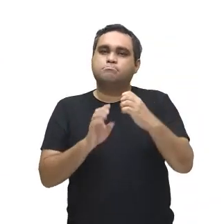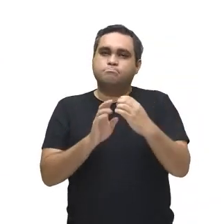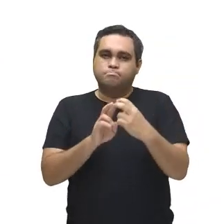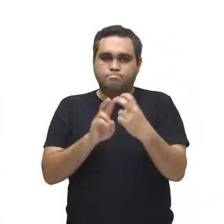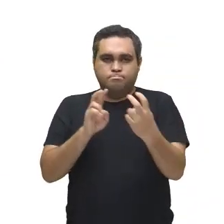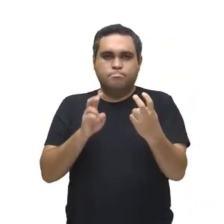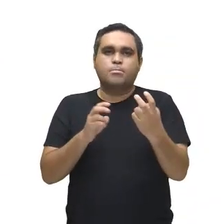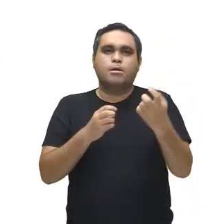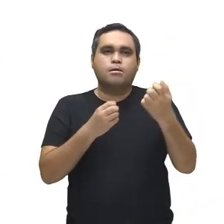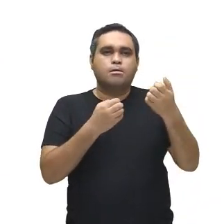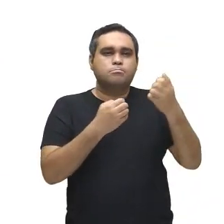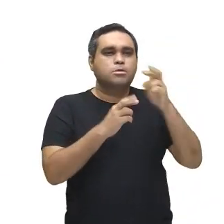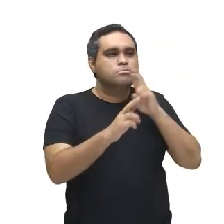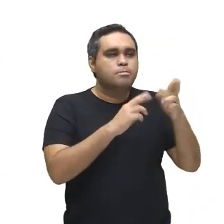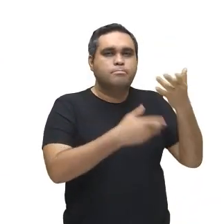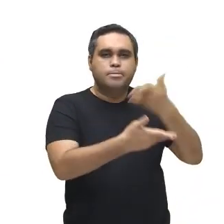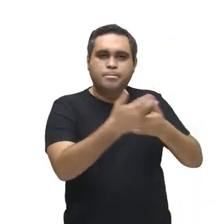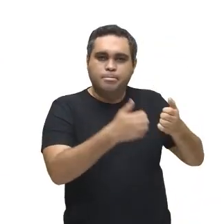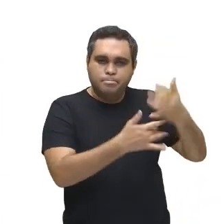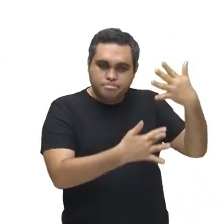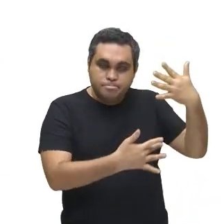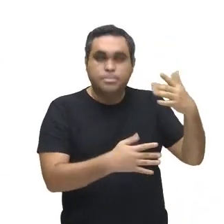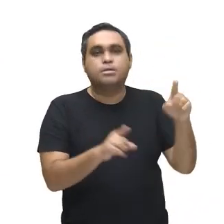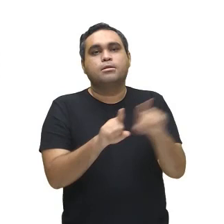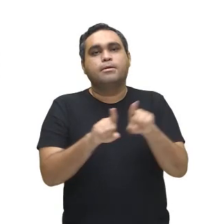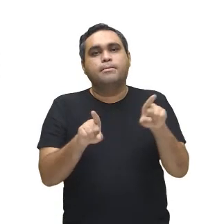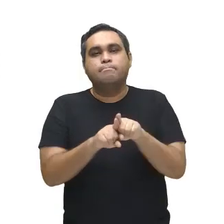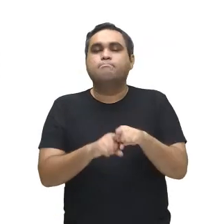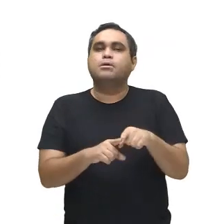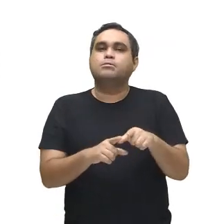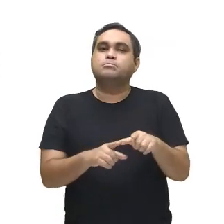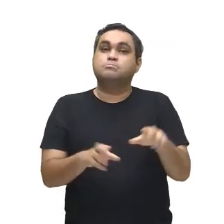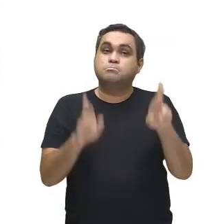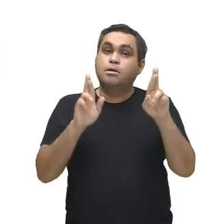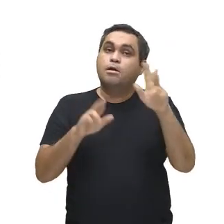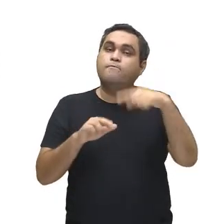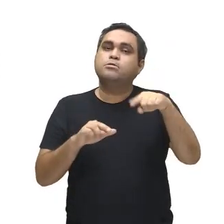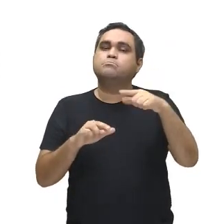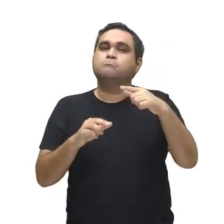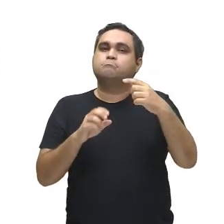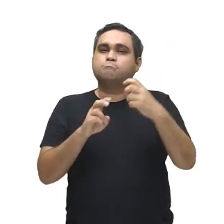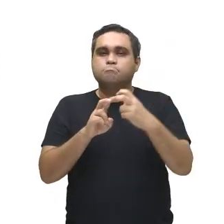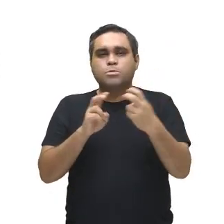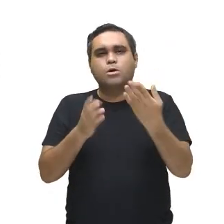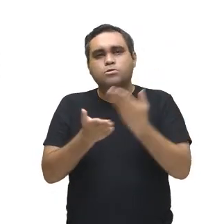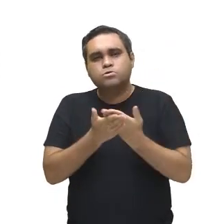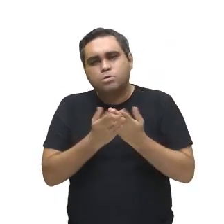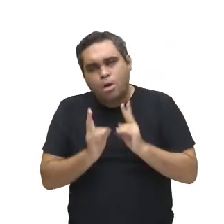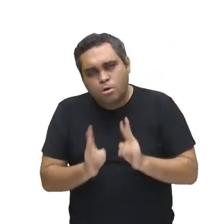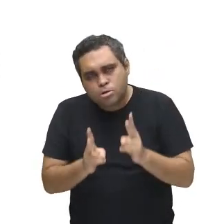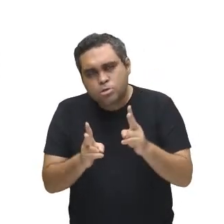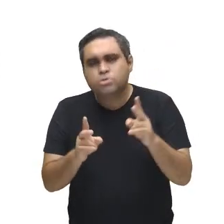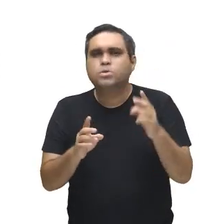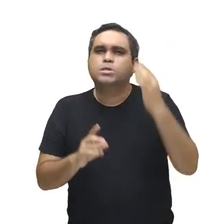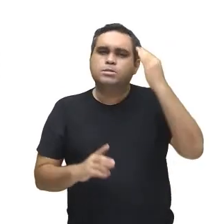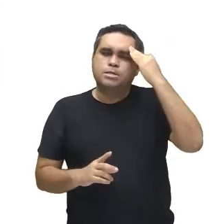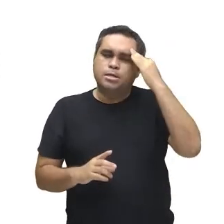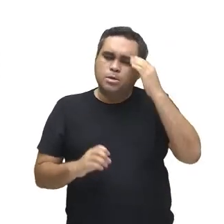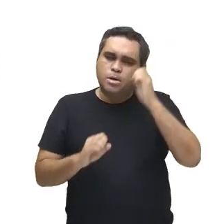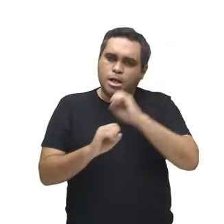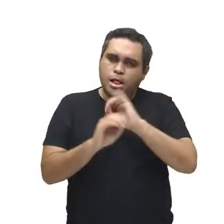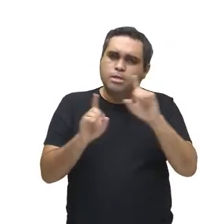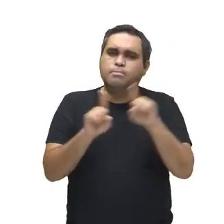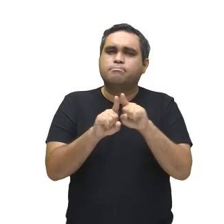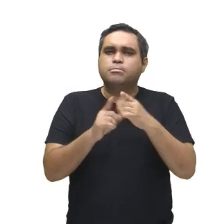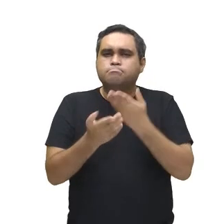hoje. Queria falar que vocês estejam aqui nas próximas aulas, compreendam um pouco mais, pesquisem, vão atrás de